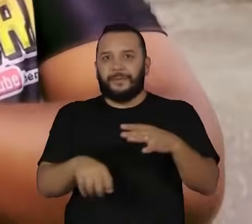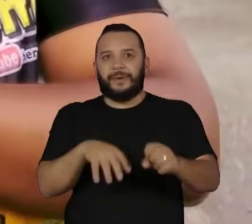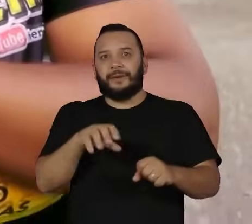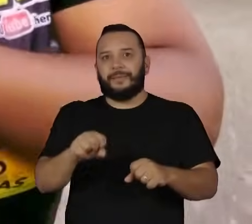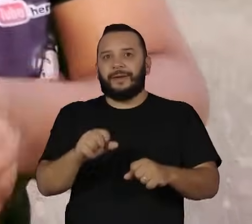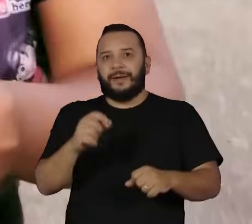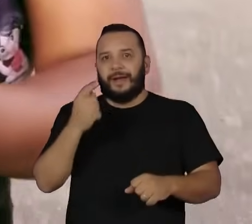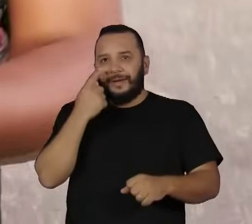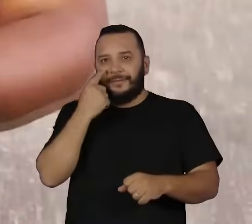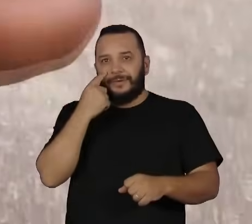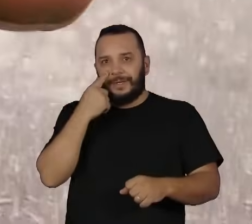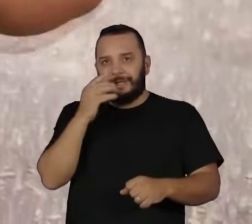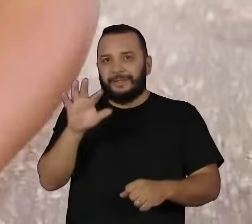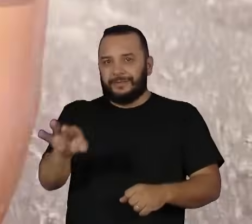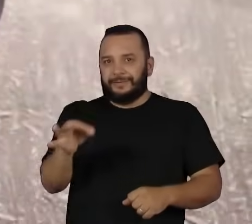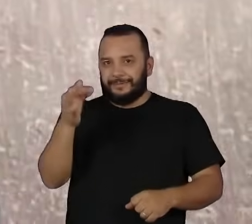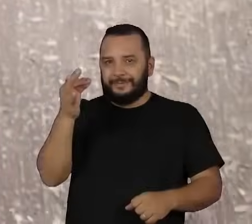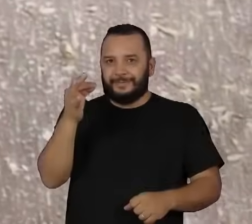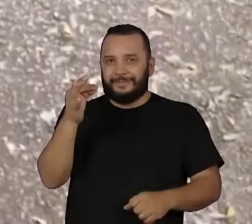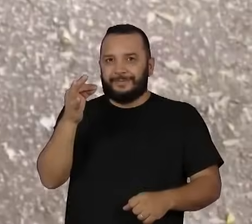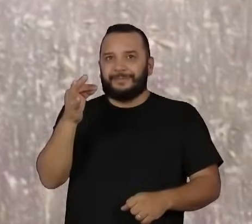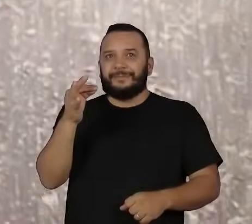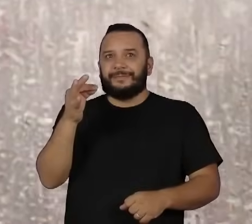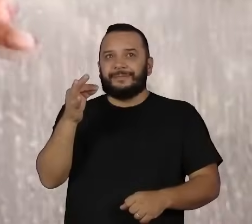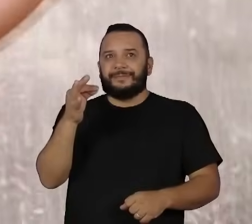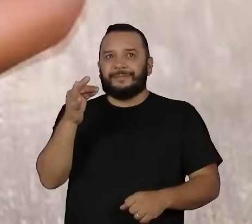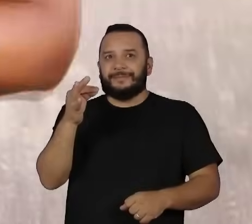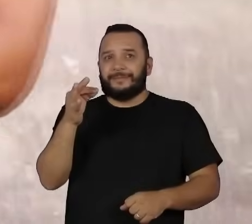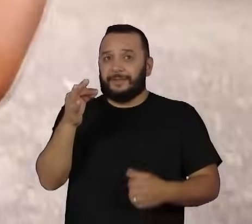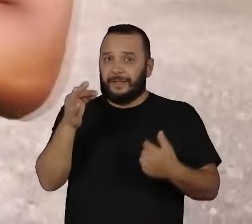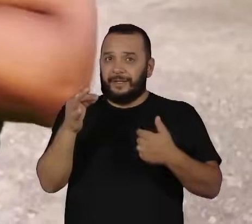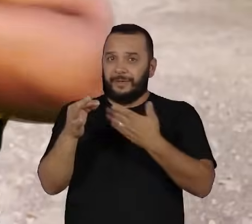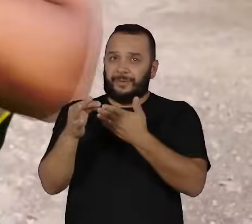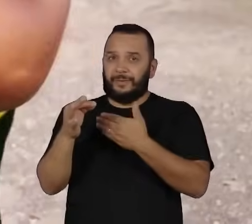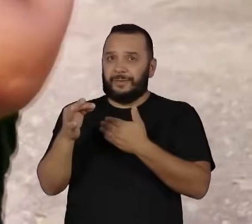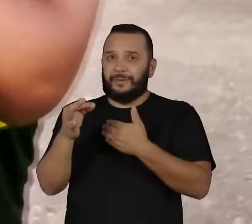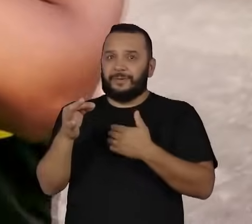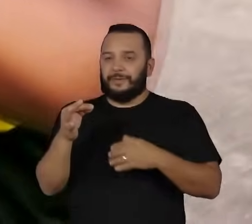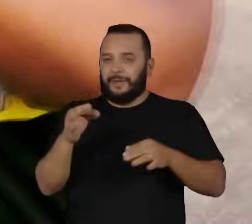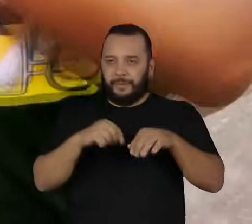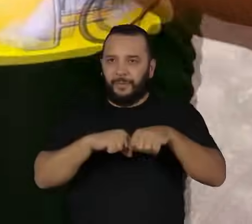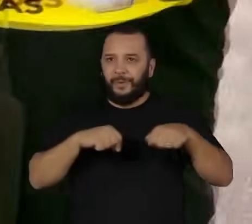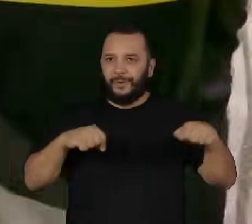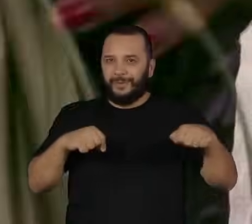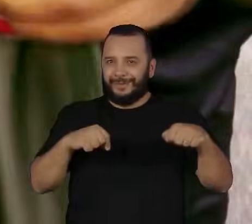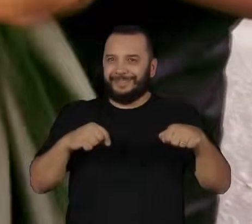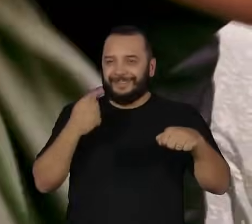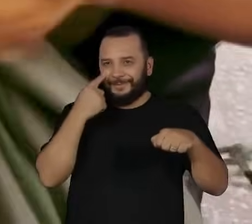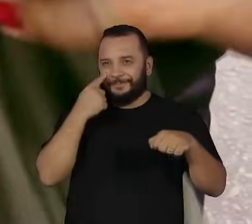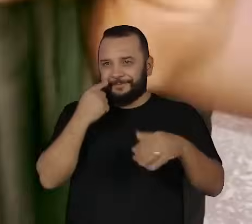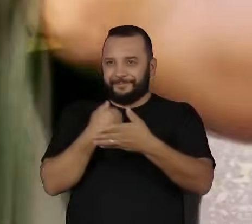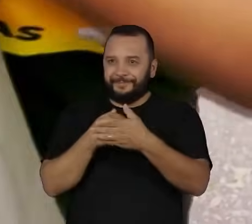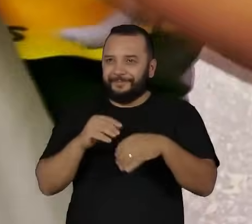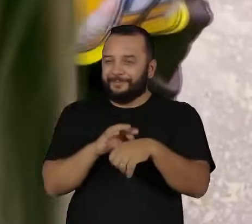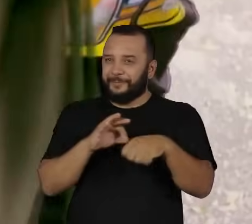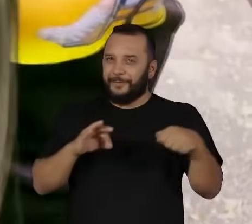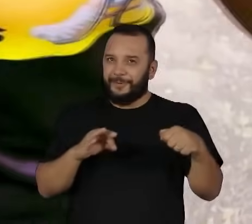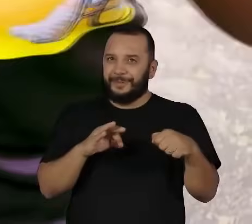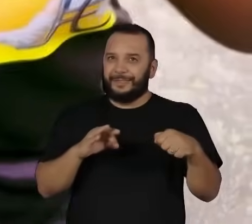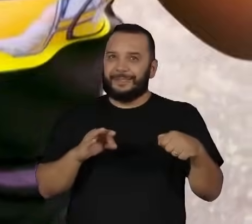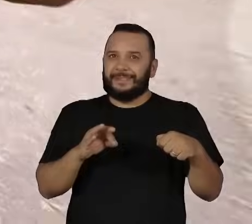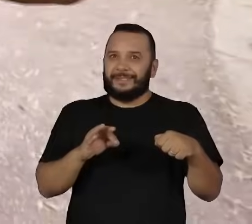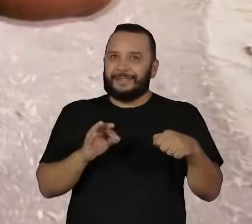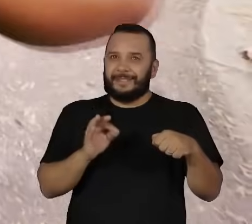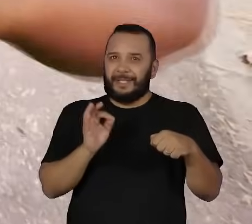ele, peguei ali no chão, ó. O que eu faço? Põe na minha bolsinha, né? Tadinha. Abro aqui,